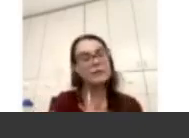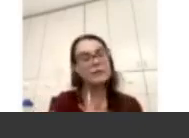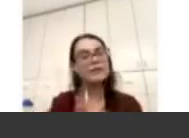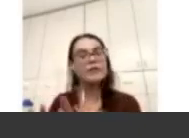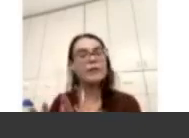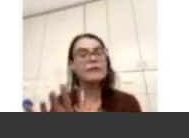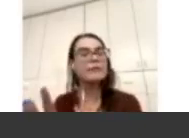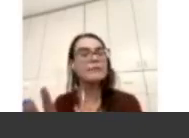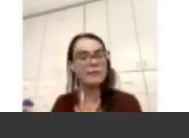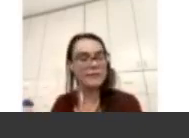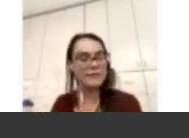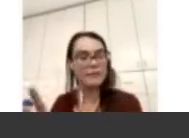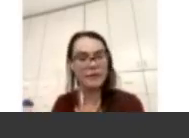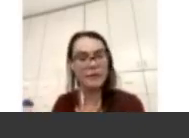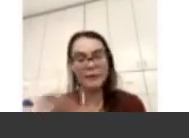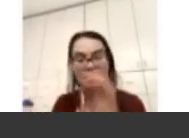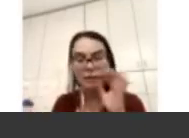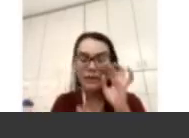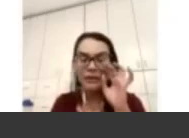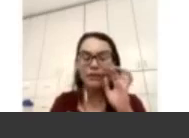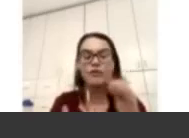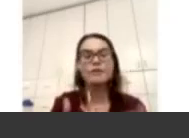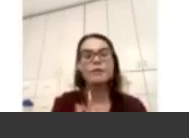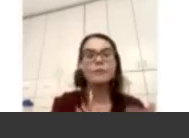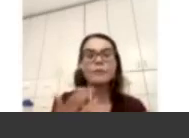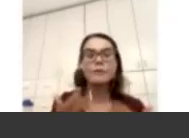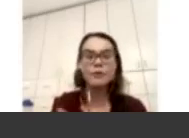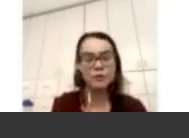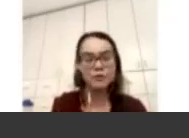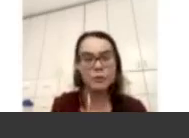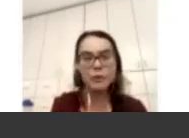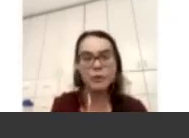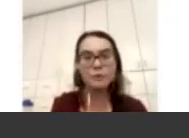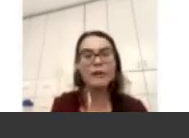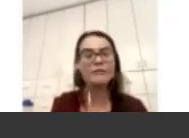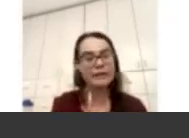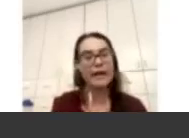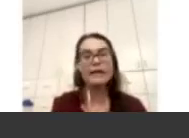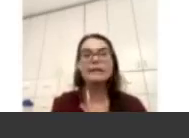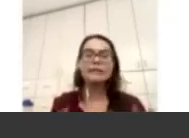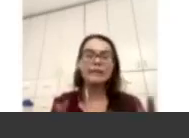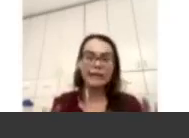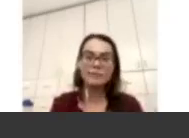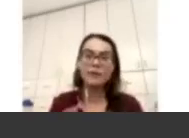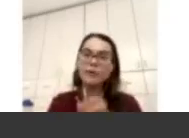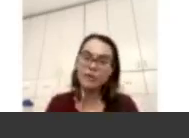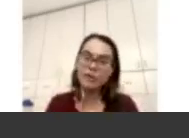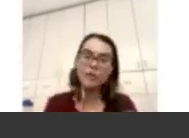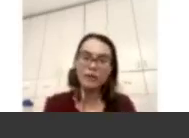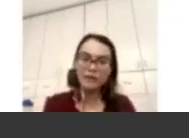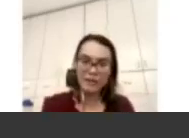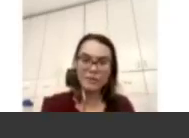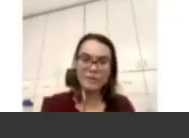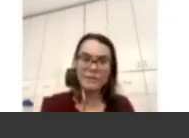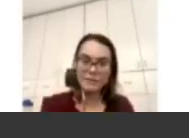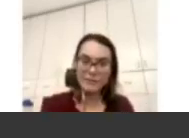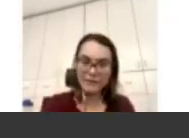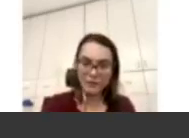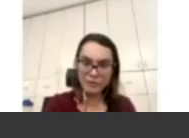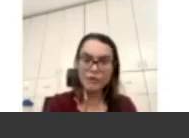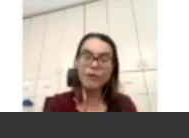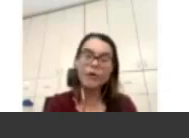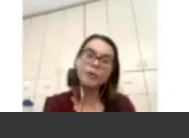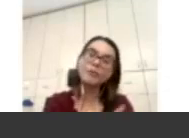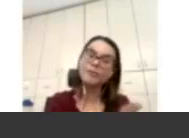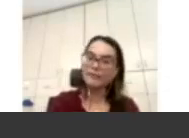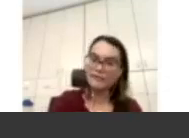e a outra metade não recebeu a versão e o treinamento. Então, nós fizemos um primeiro estudo piloto para avaliar se aquelas melhorias de qualidade no sistema de